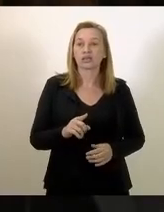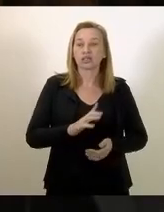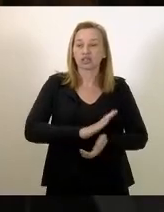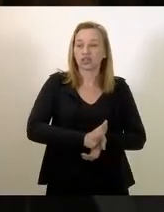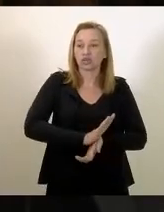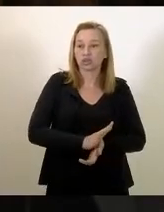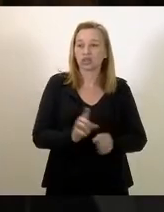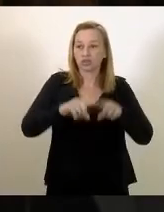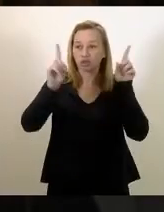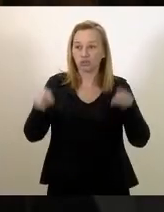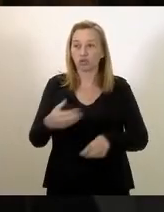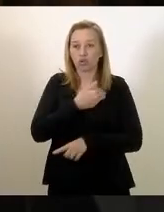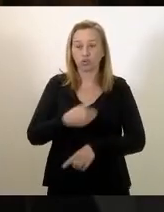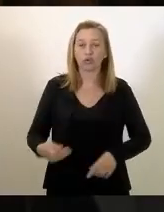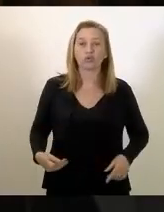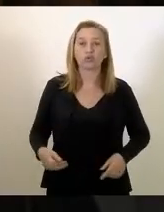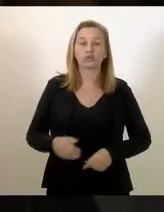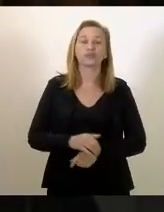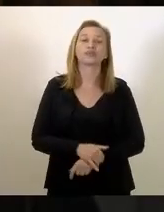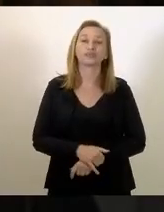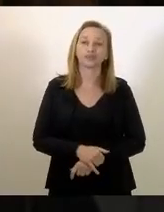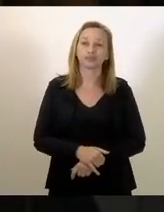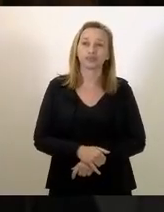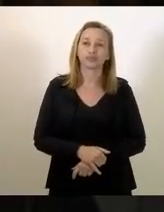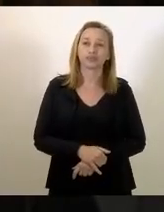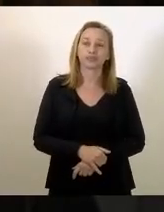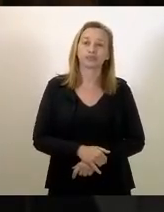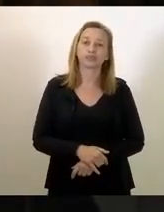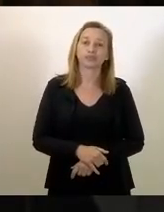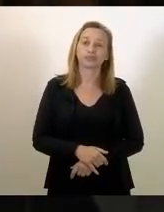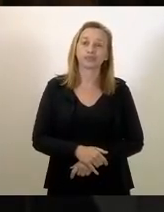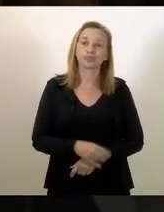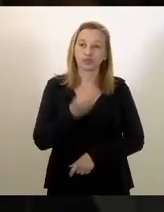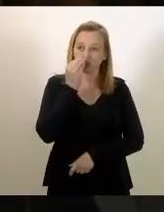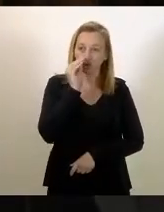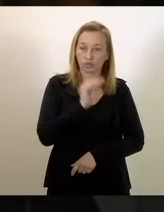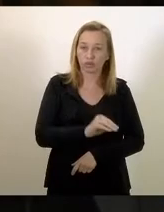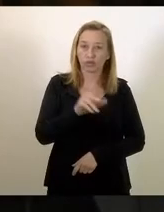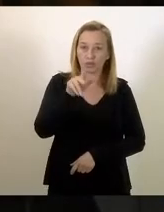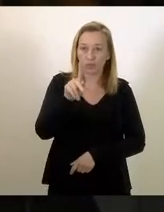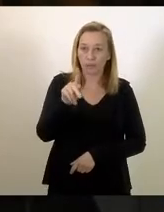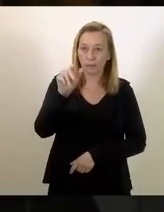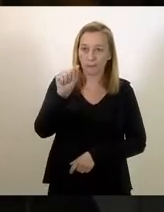e da alienação do patrimônio público